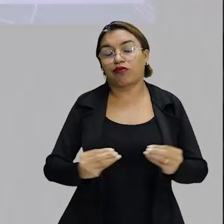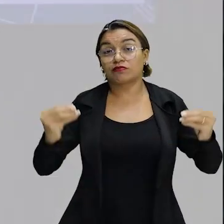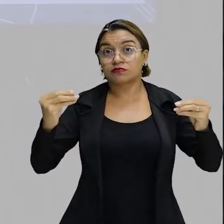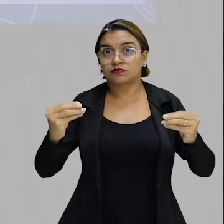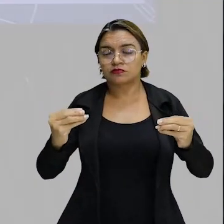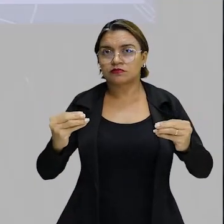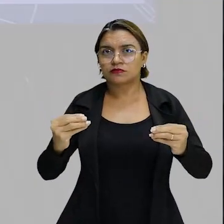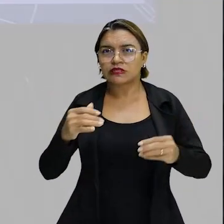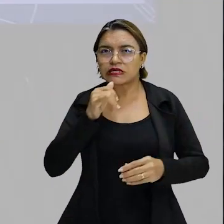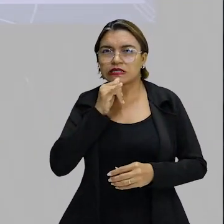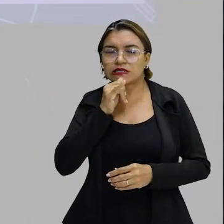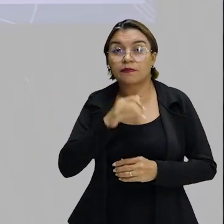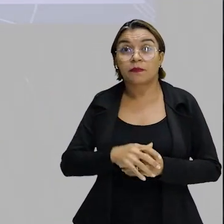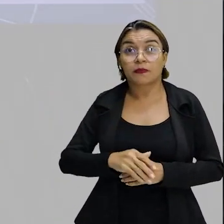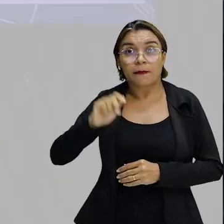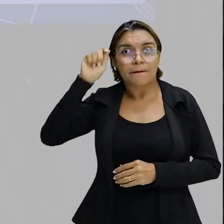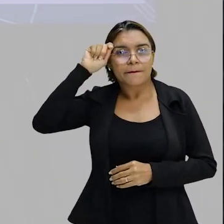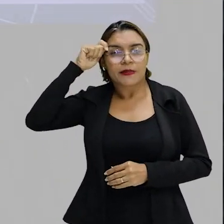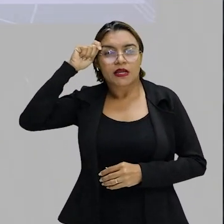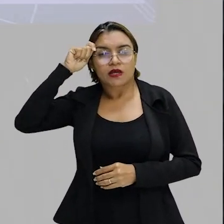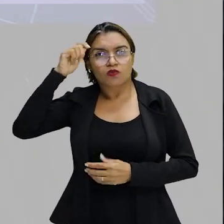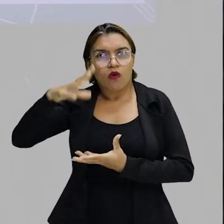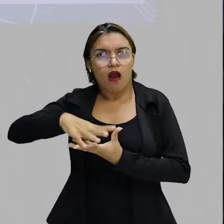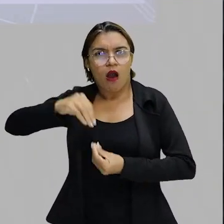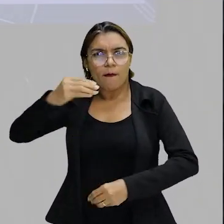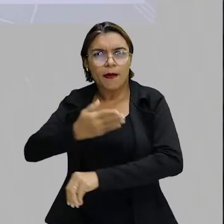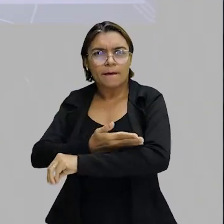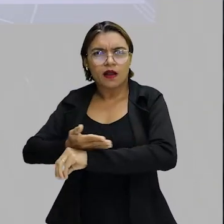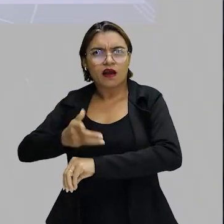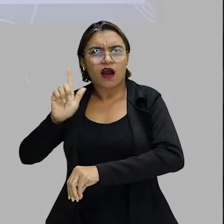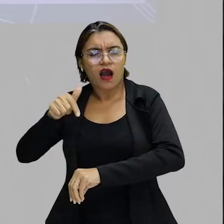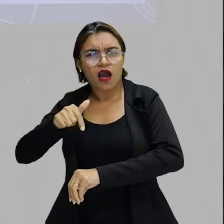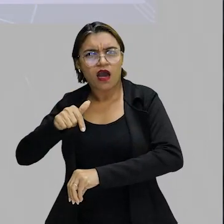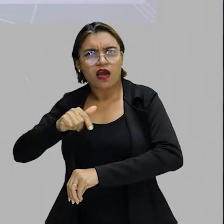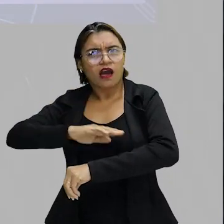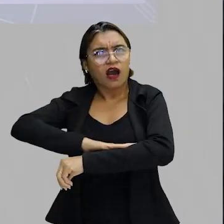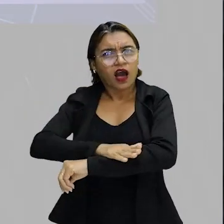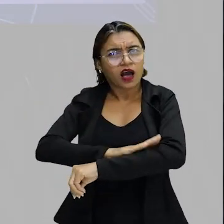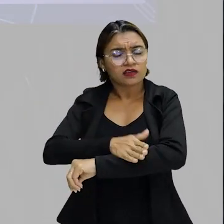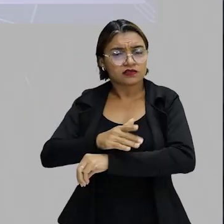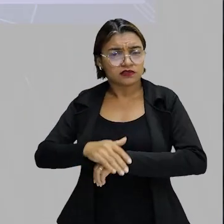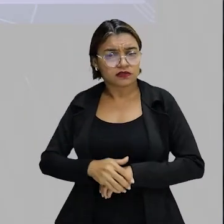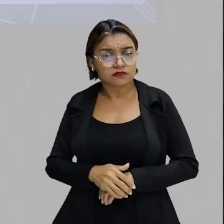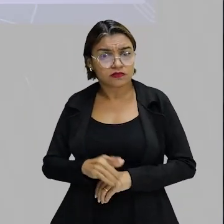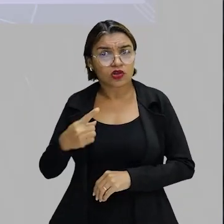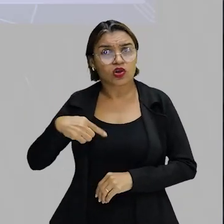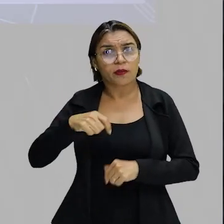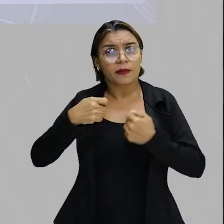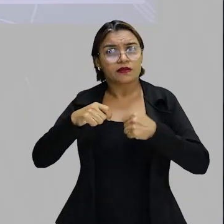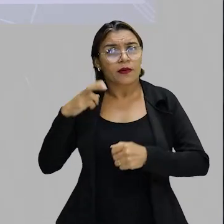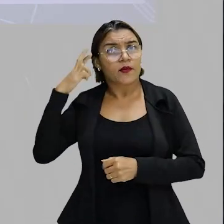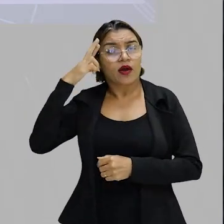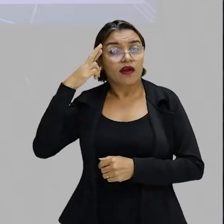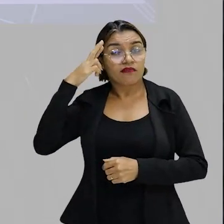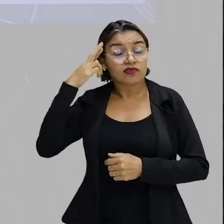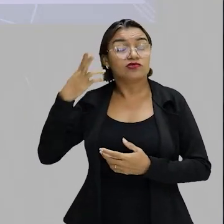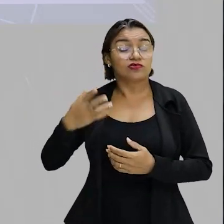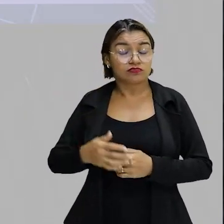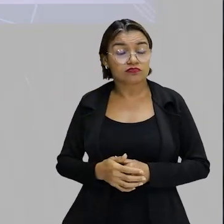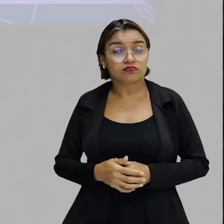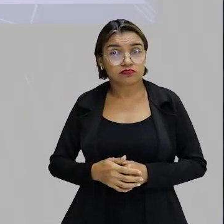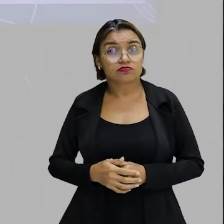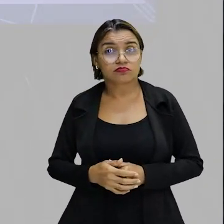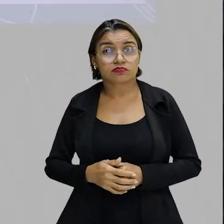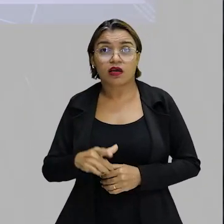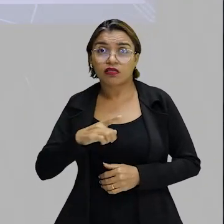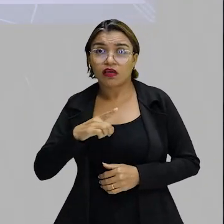racista. E o Jorge Aragão traz aqui na música. Então, gente, aula reflexiva, né? Muito reflexiva, muita coisa legal, mas